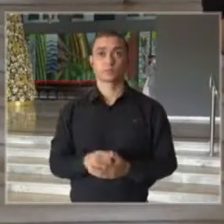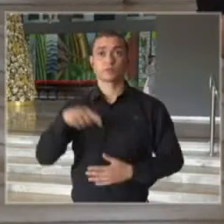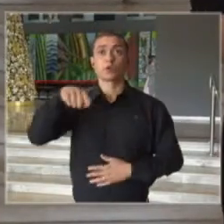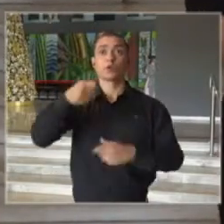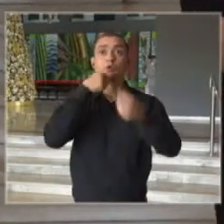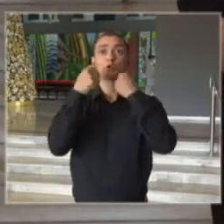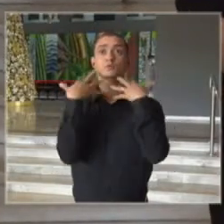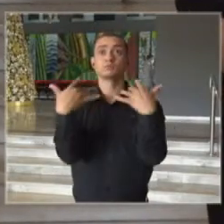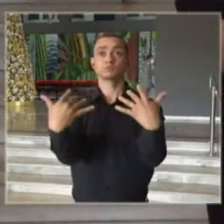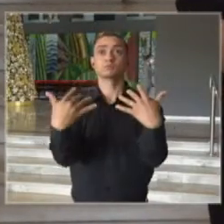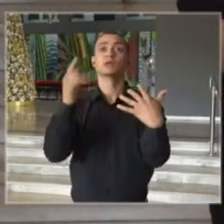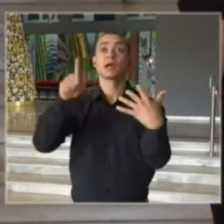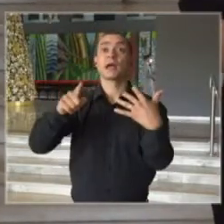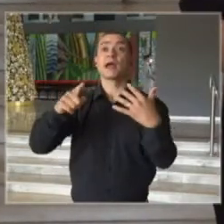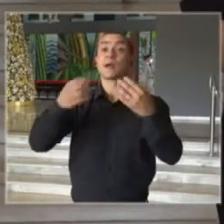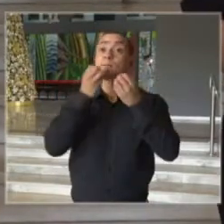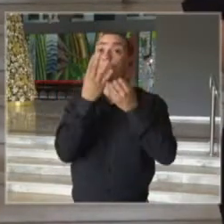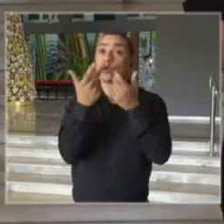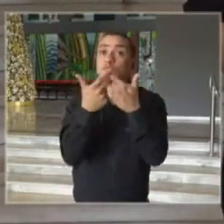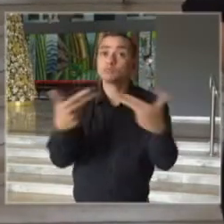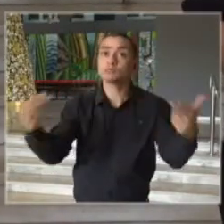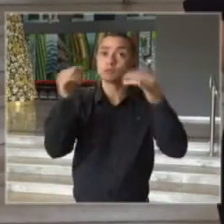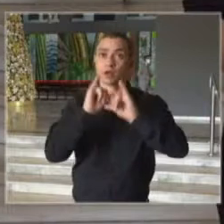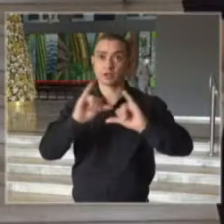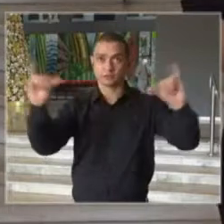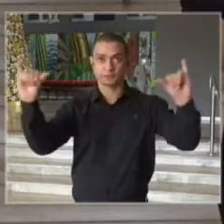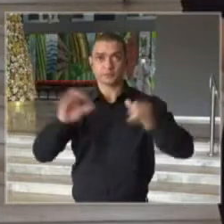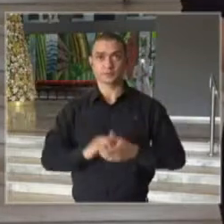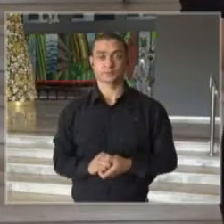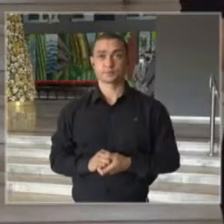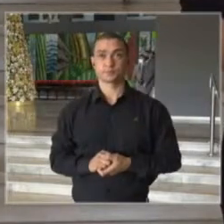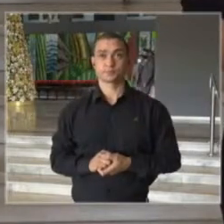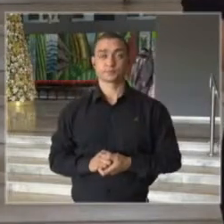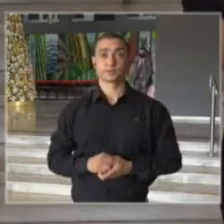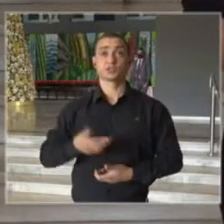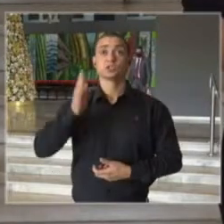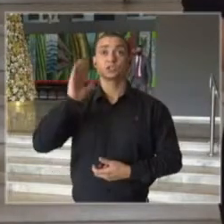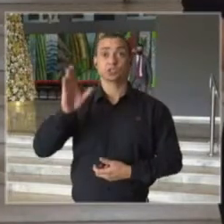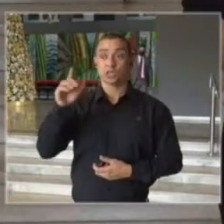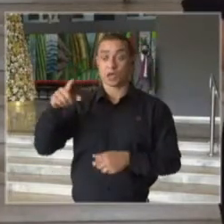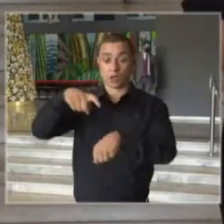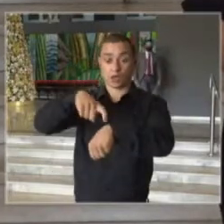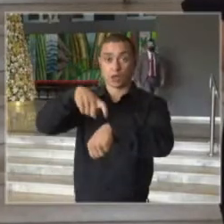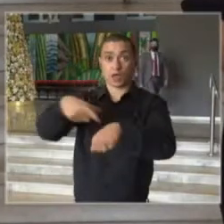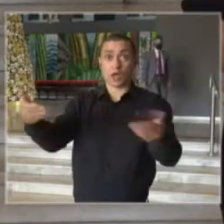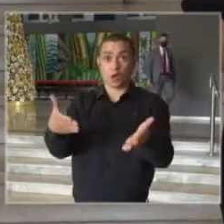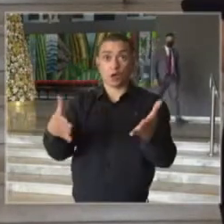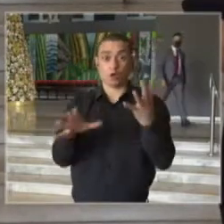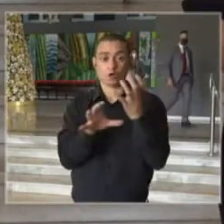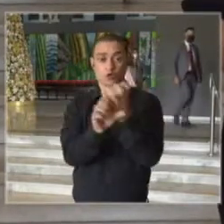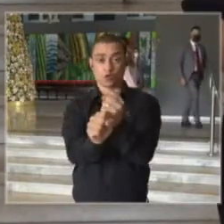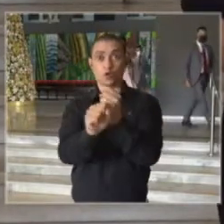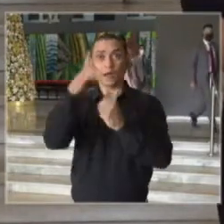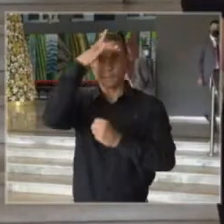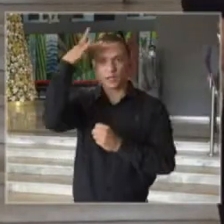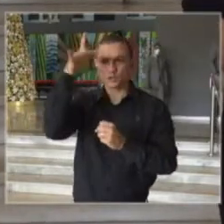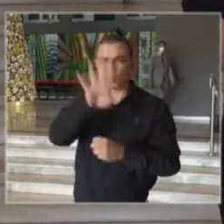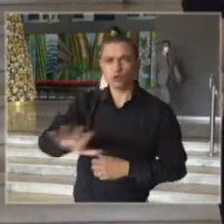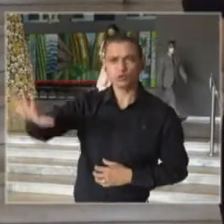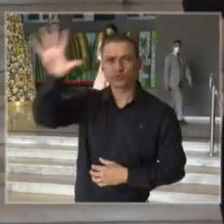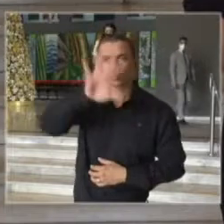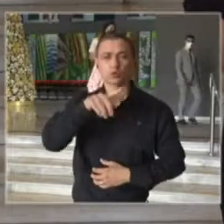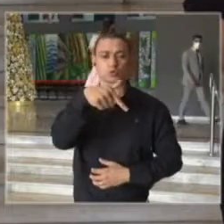Na coletiva de hoje, abrimos com uma boa notícia. Ao chegar, neste momento, a 75% da